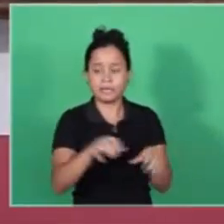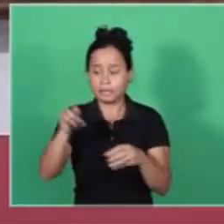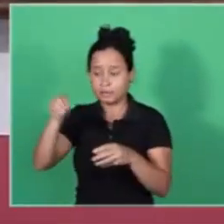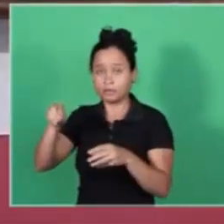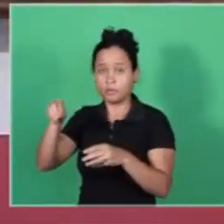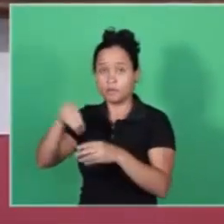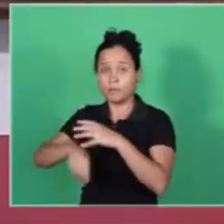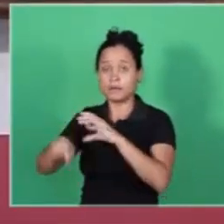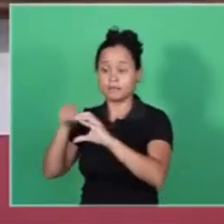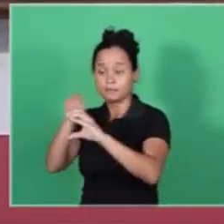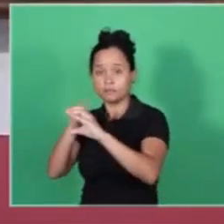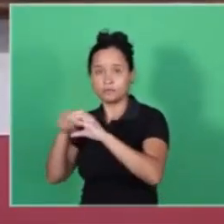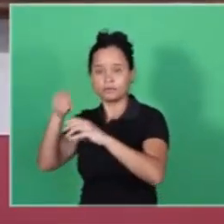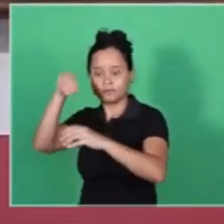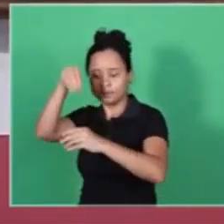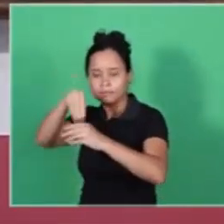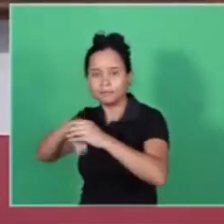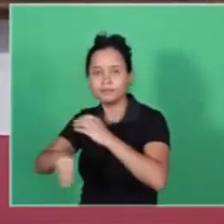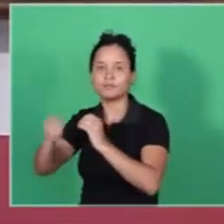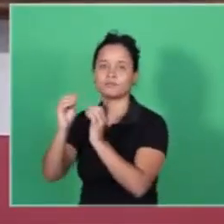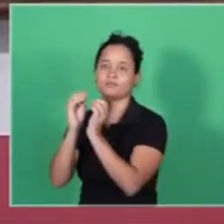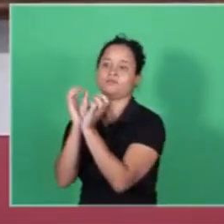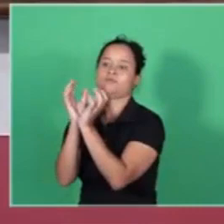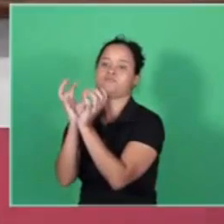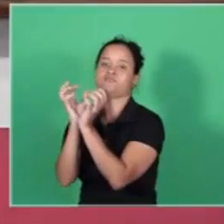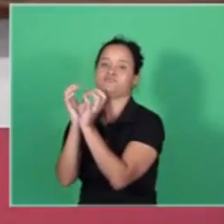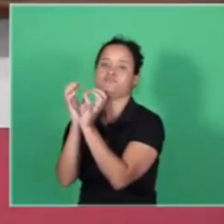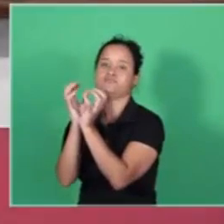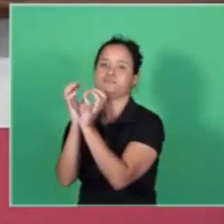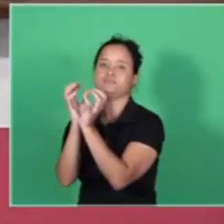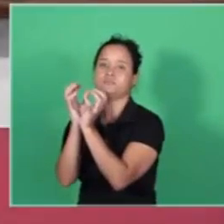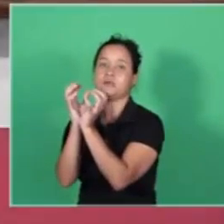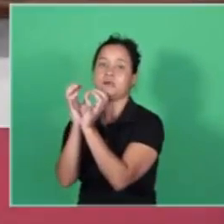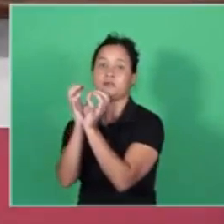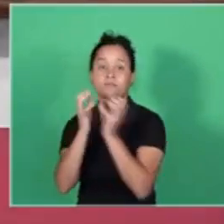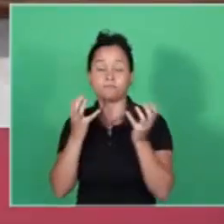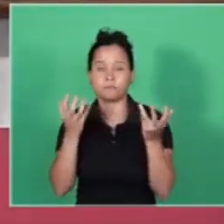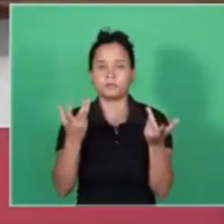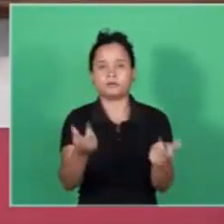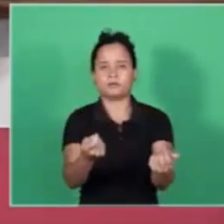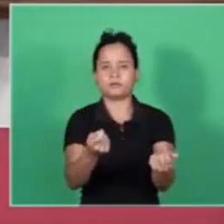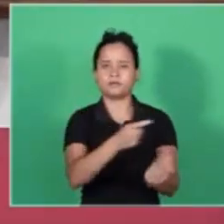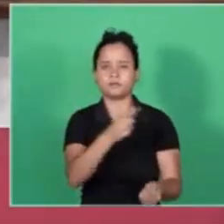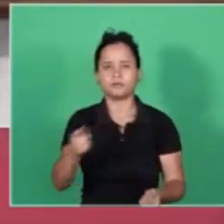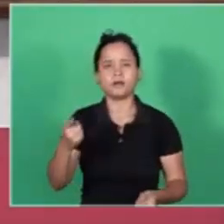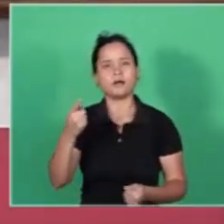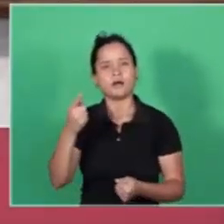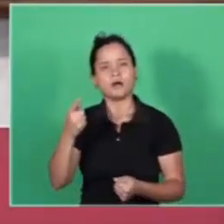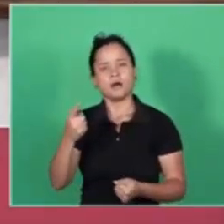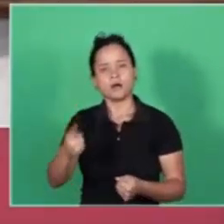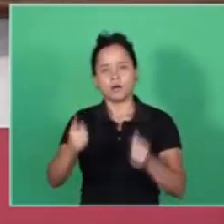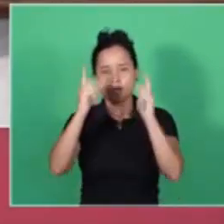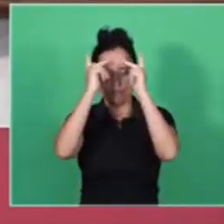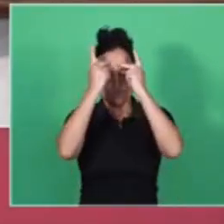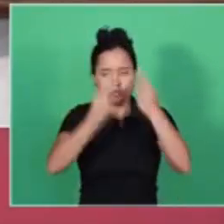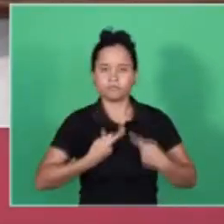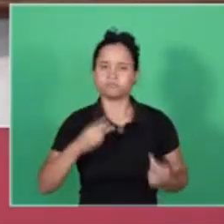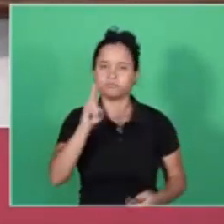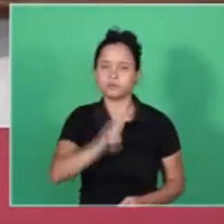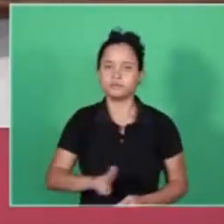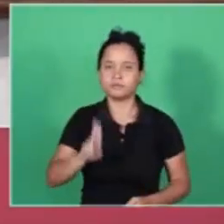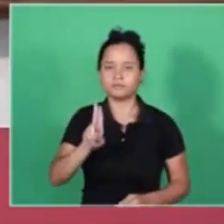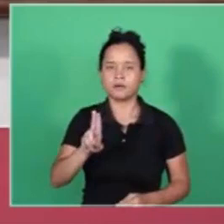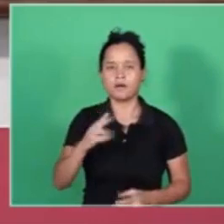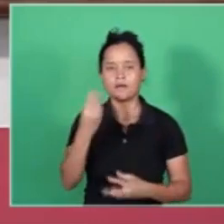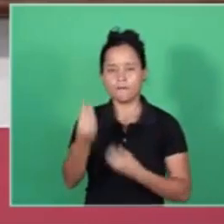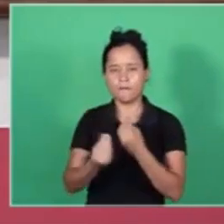só, meus irmãos, que coisa extraordinária. Então, o homem quer usar isso como se isso fosse atingir a eternidade.